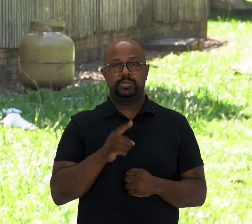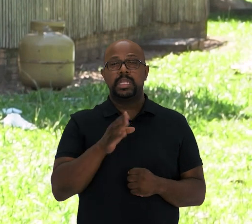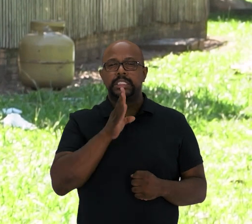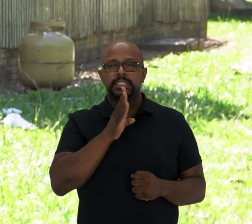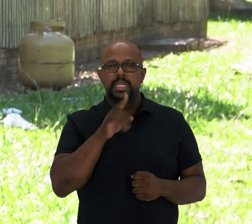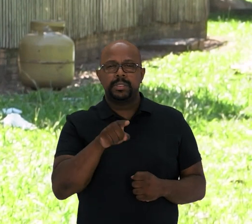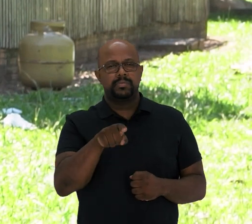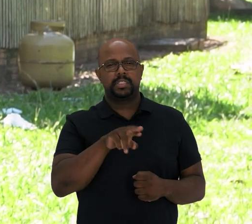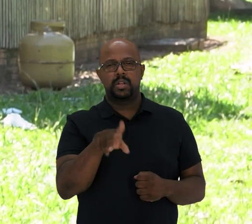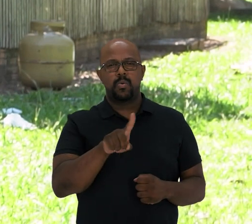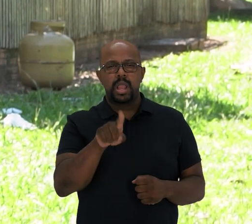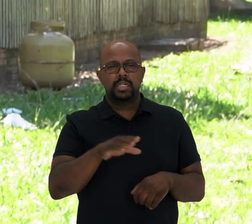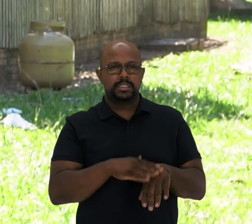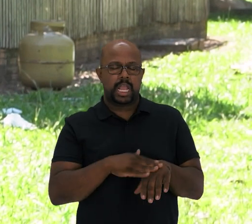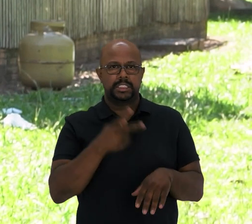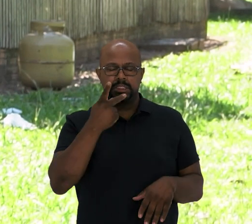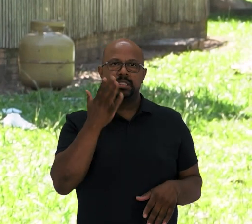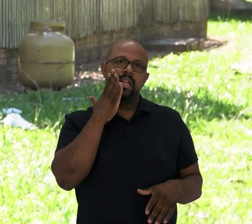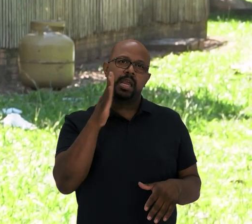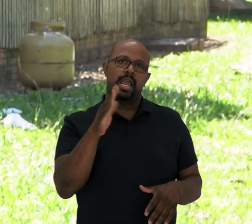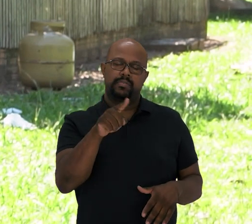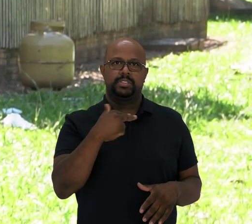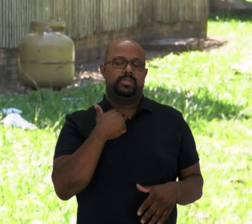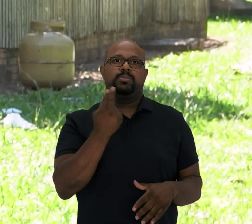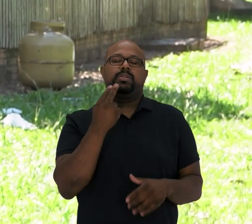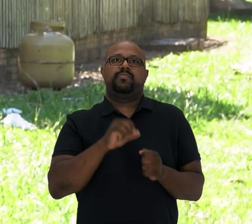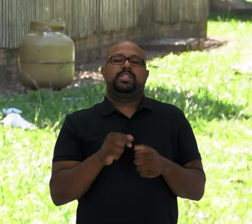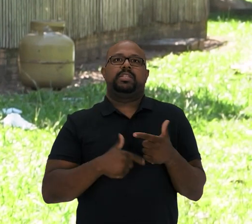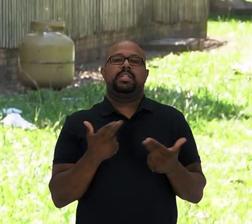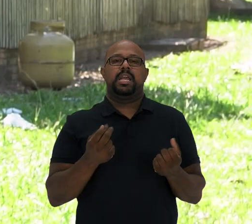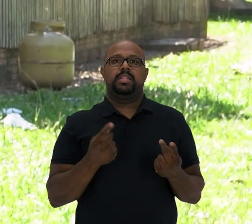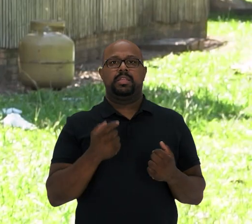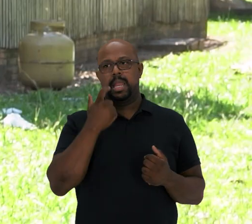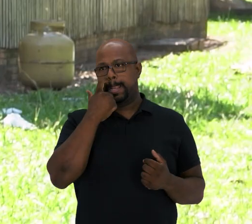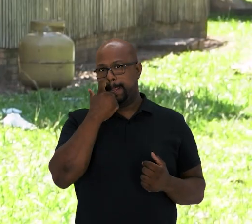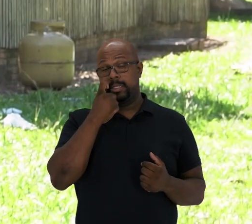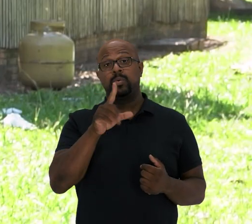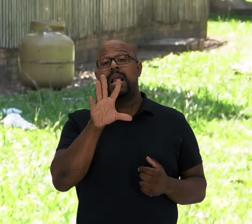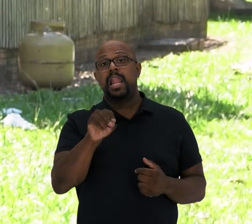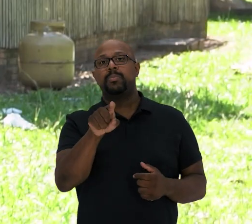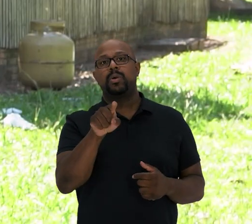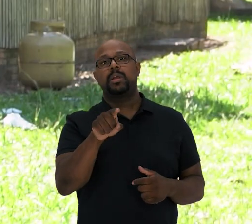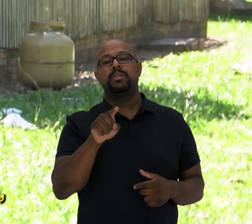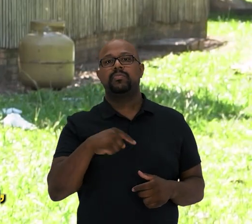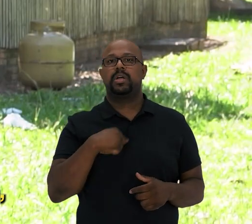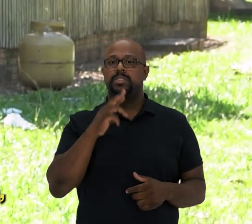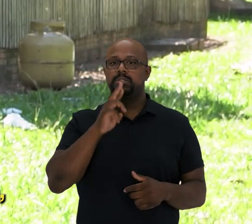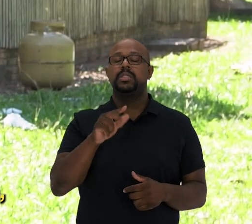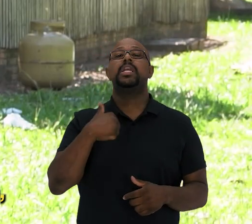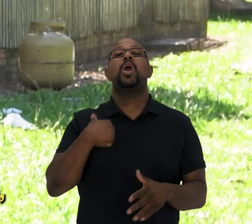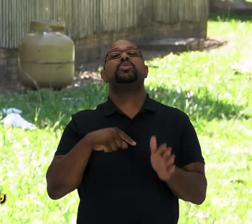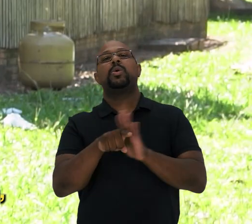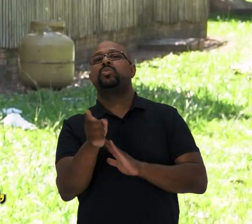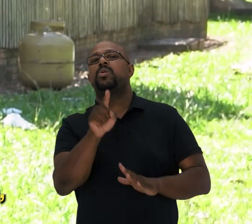Tu tá sabendo que tu não é aquilo que ele tá te dizendo na cara, né? E tu não poder fazer nada. E tu cala a boca. Tu vai responder o que